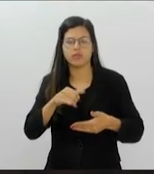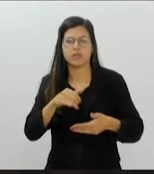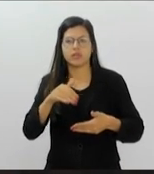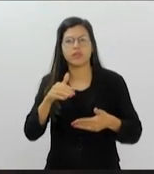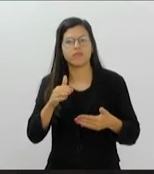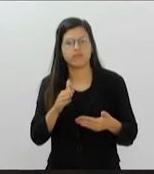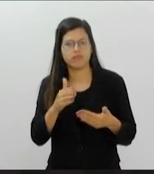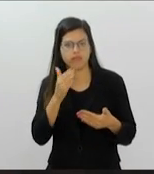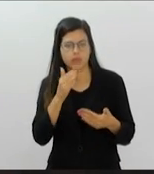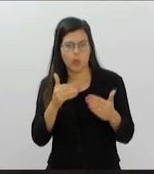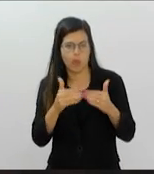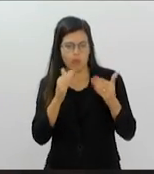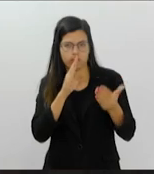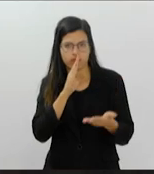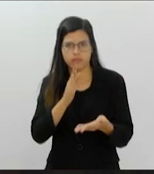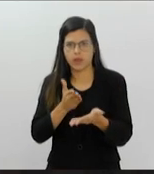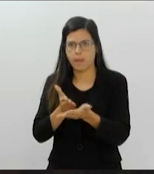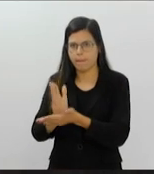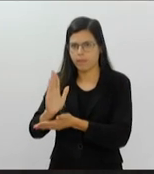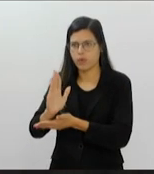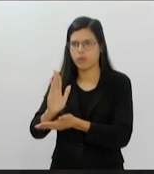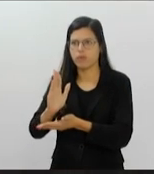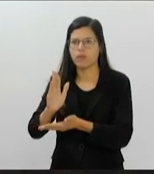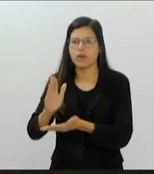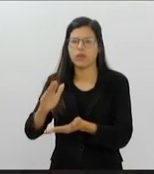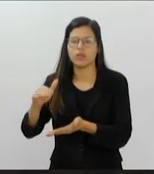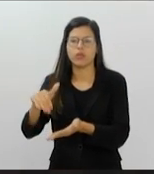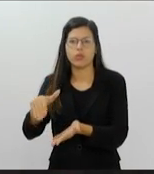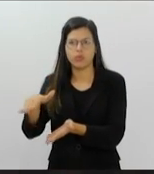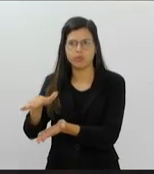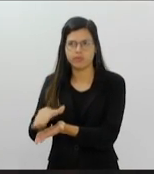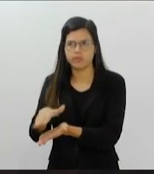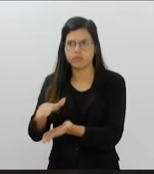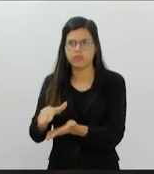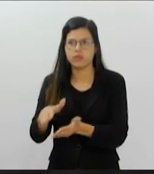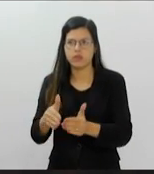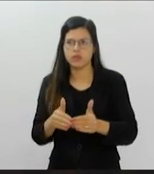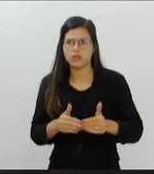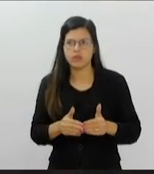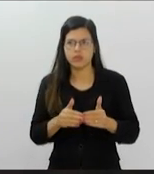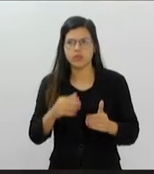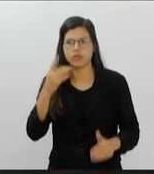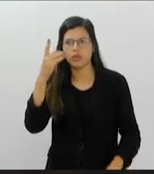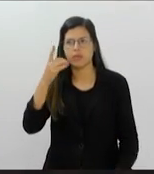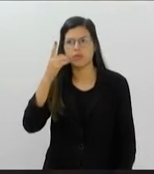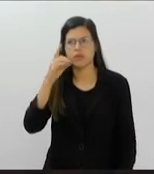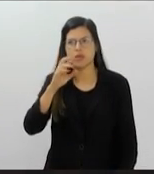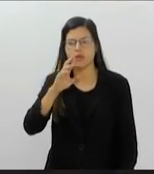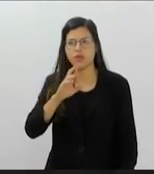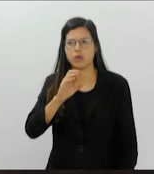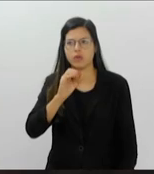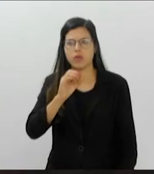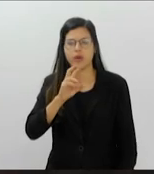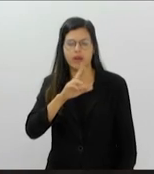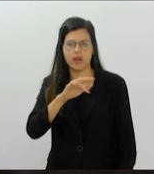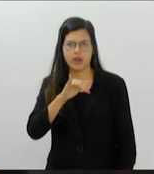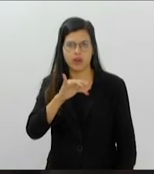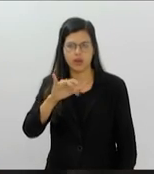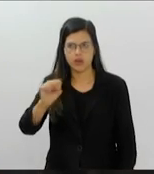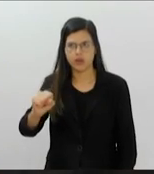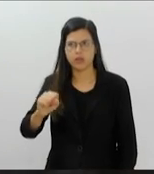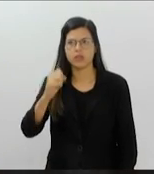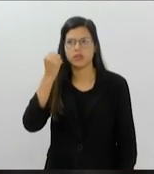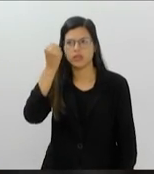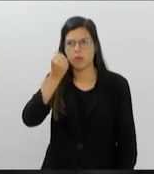como estão. Aprovado, vai autógrafo, abstenção dos deputados Rosenberg Reis e